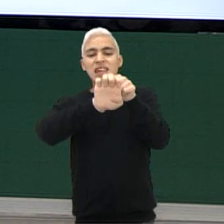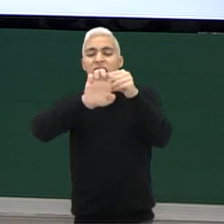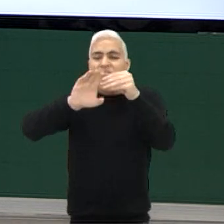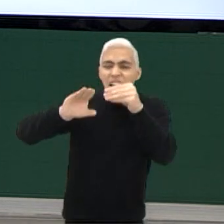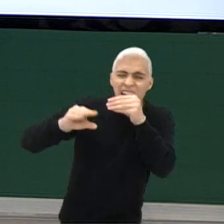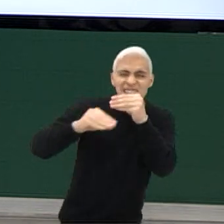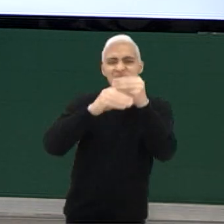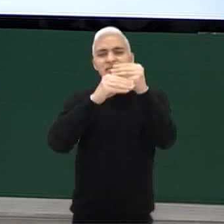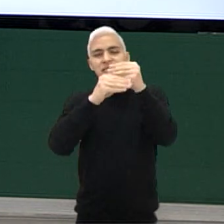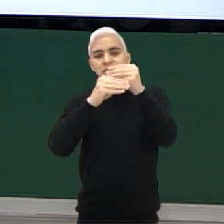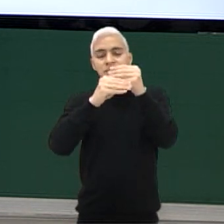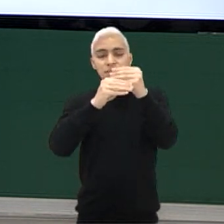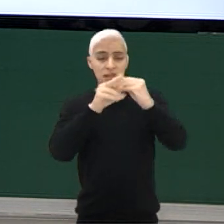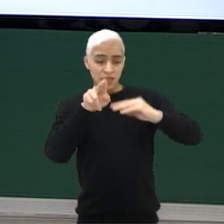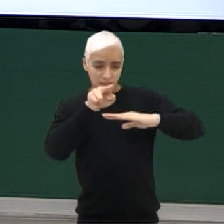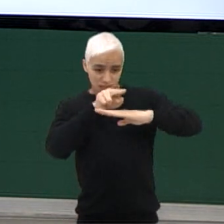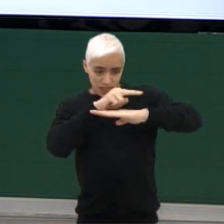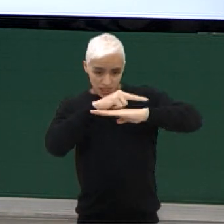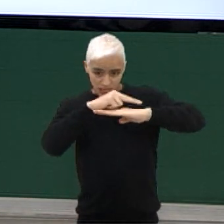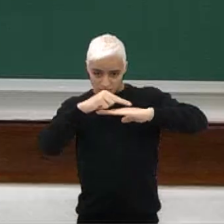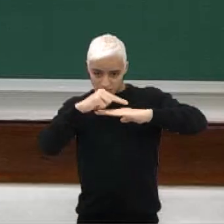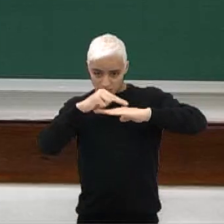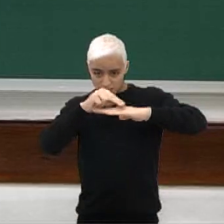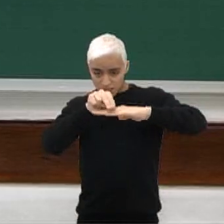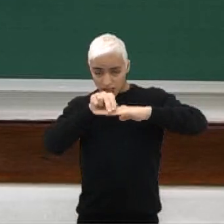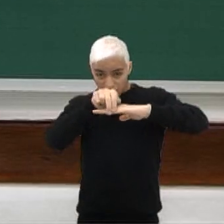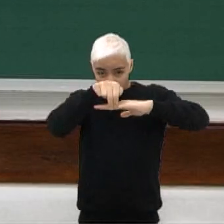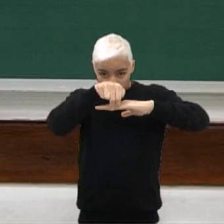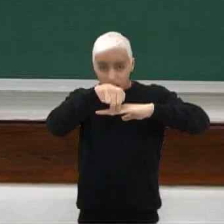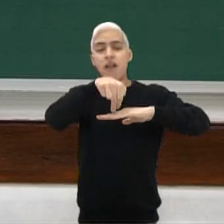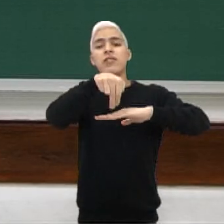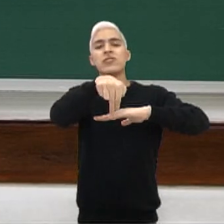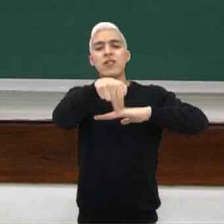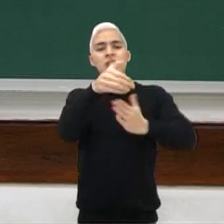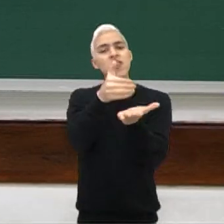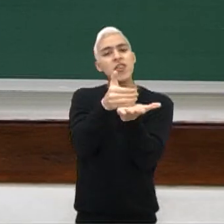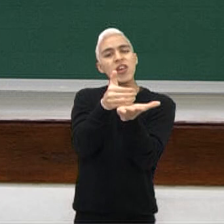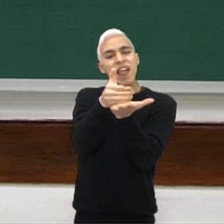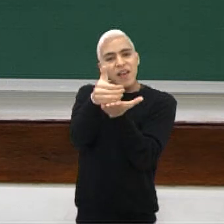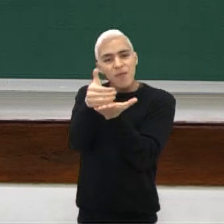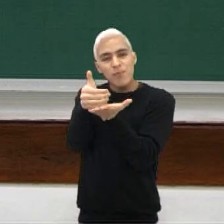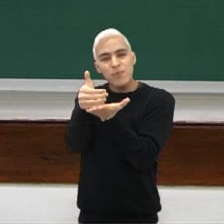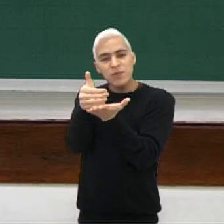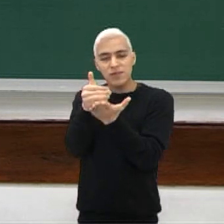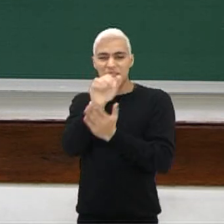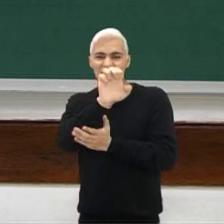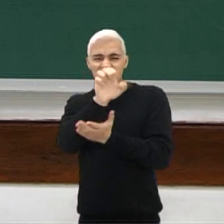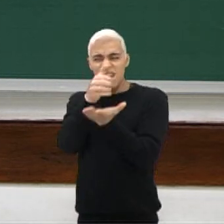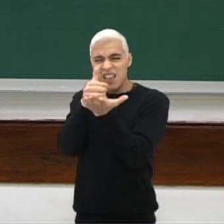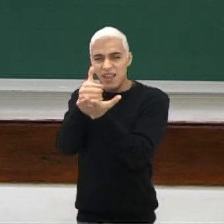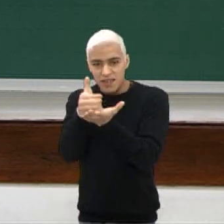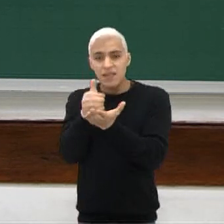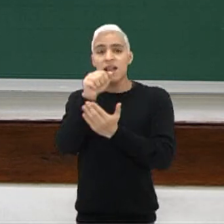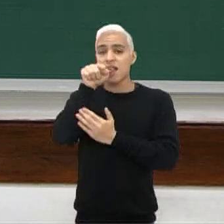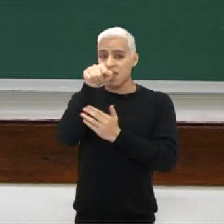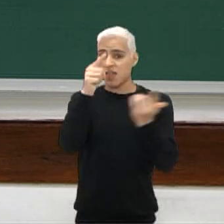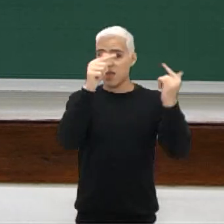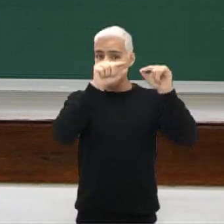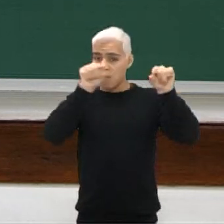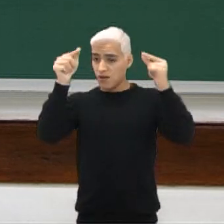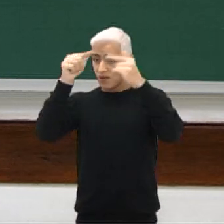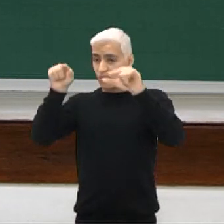Adicionando. Levantou e começou. Então eu tenho uma oração coordenada,